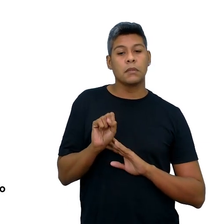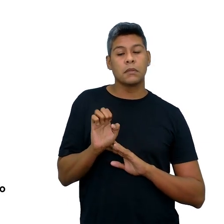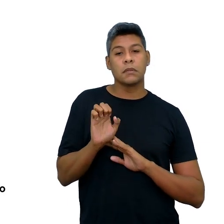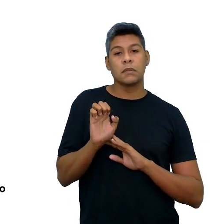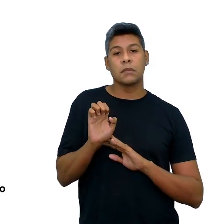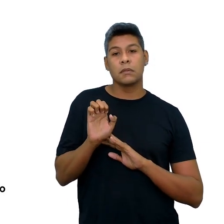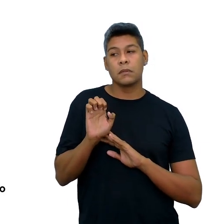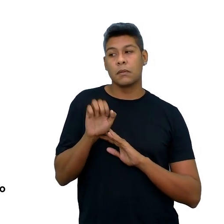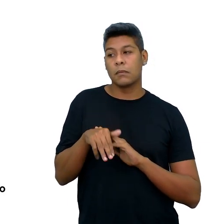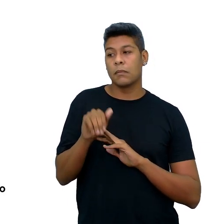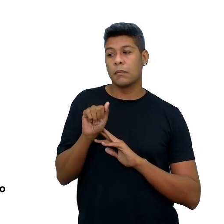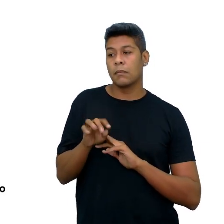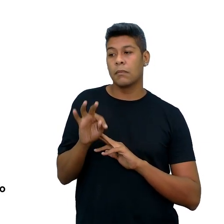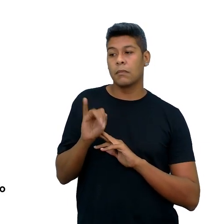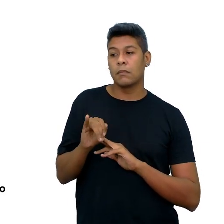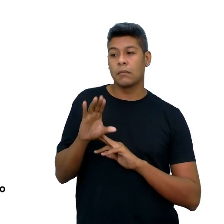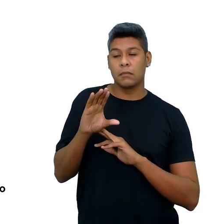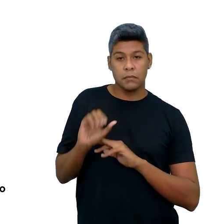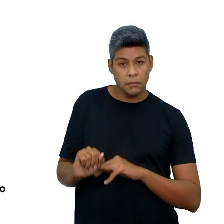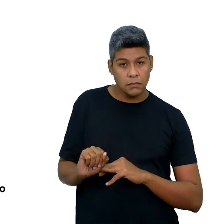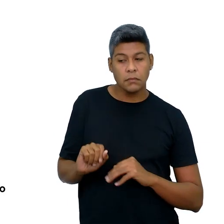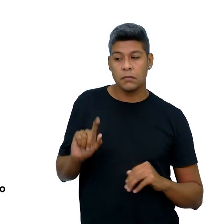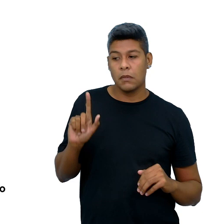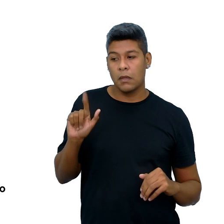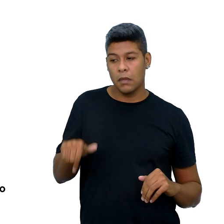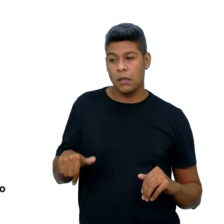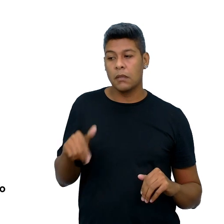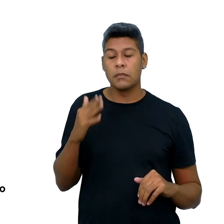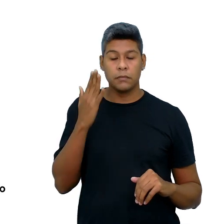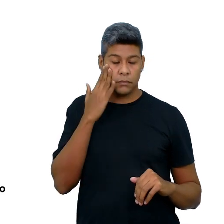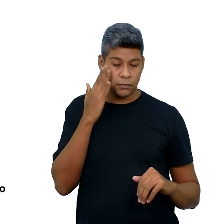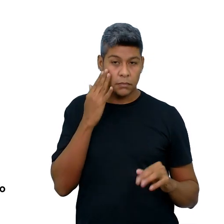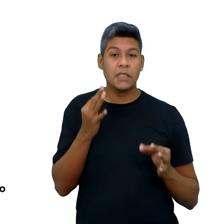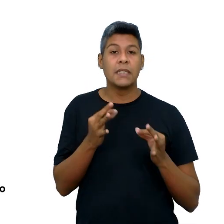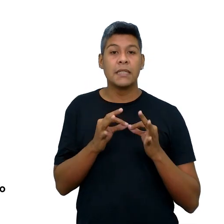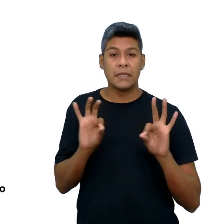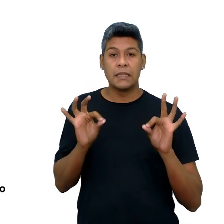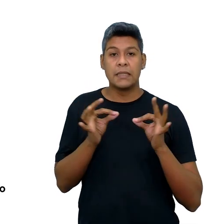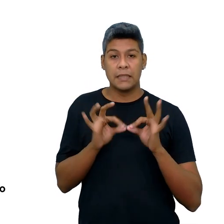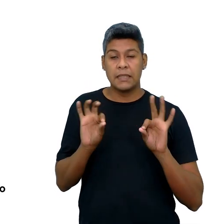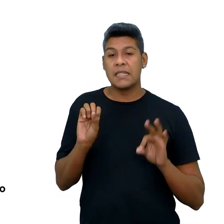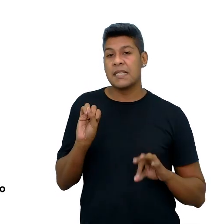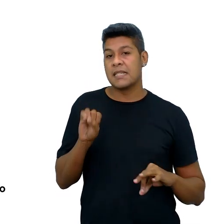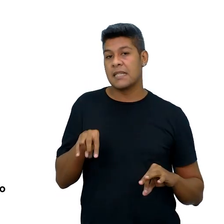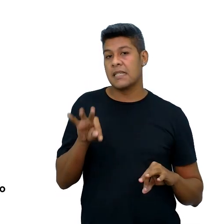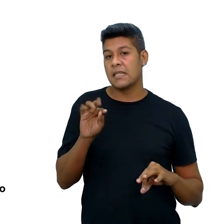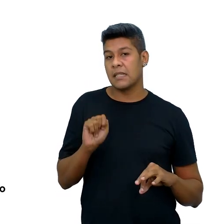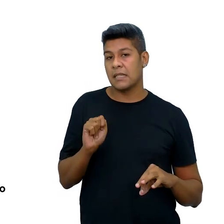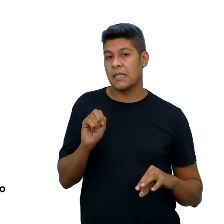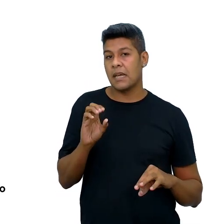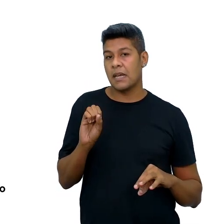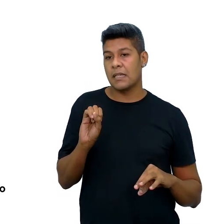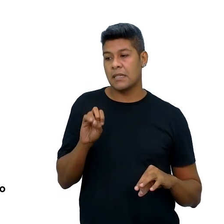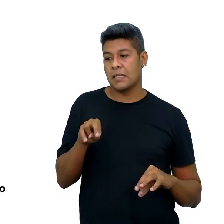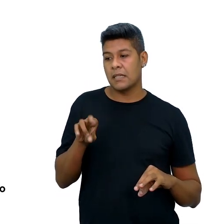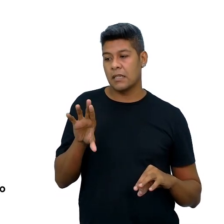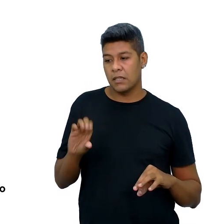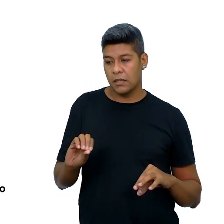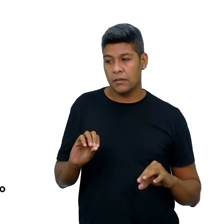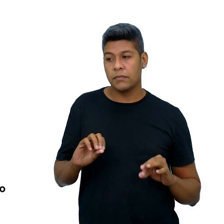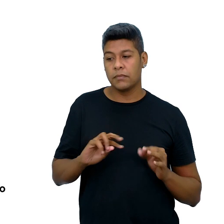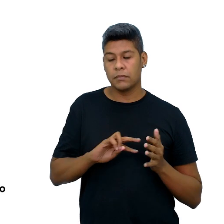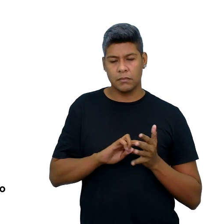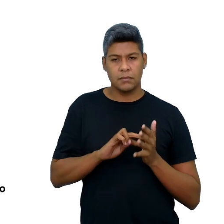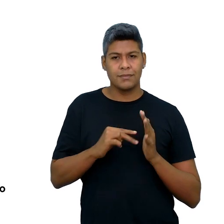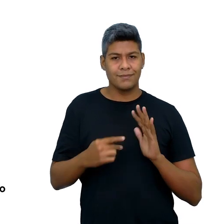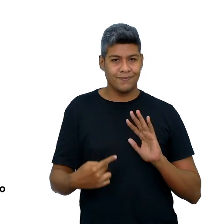a impactar, de maneira a chocar o leitor, e para isso é preciso identificar no gênero textual reportagem os efeitos